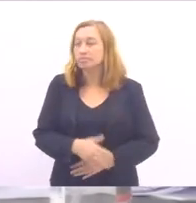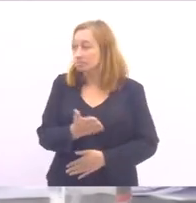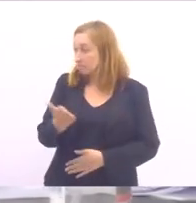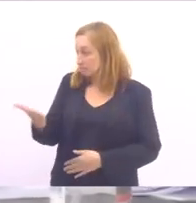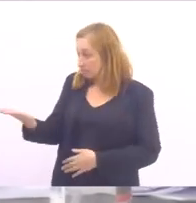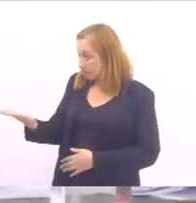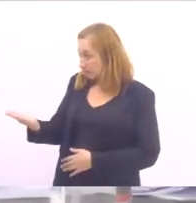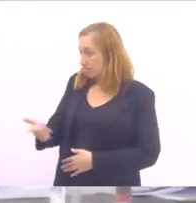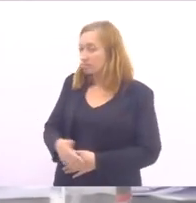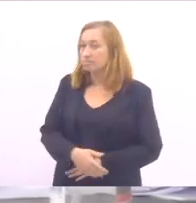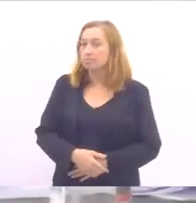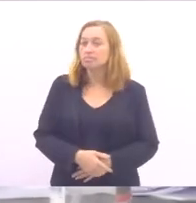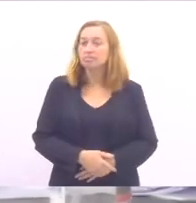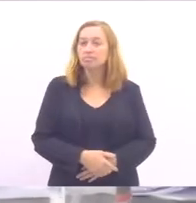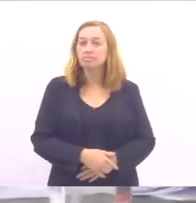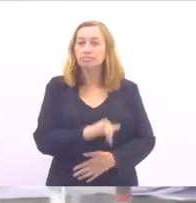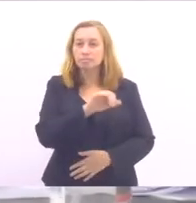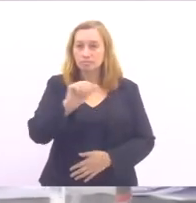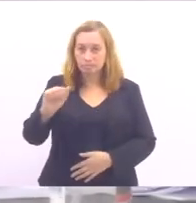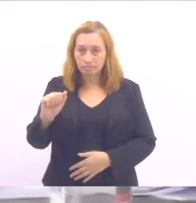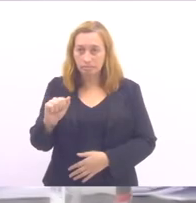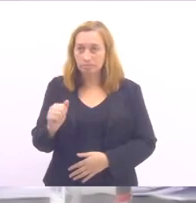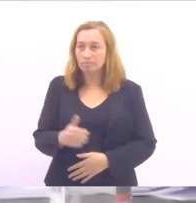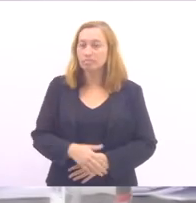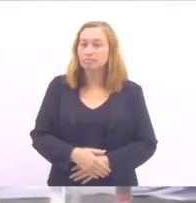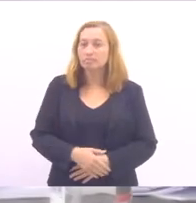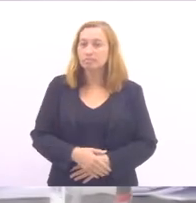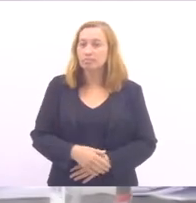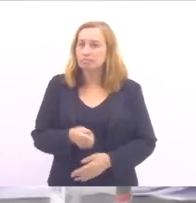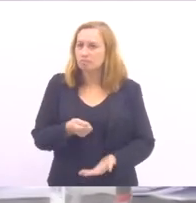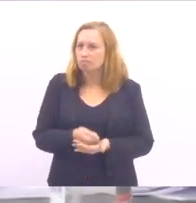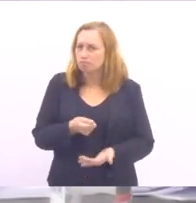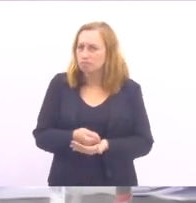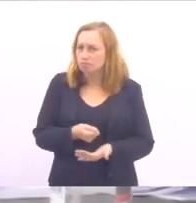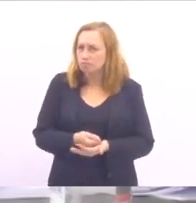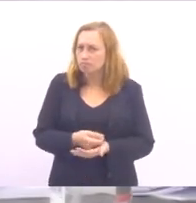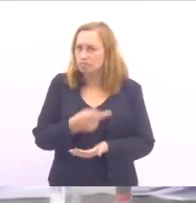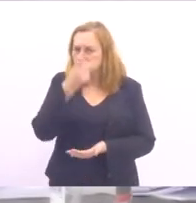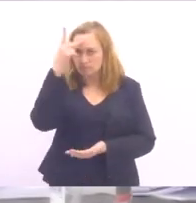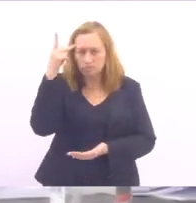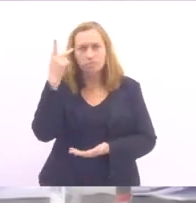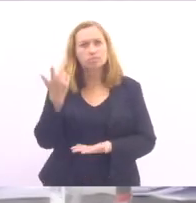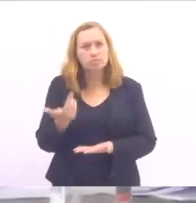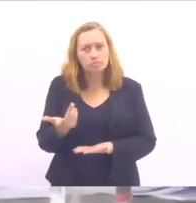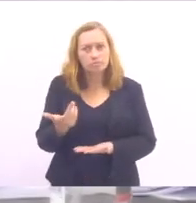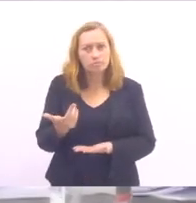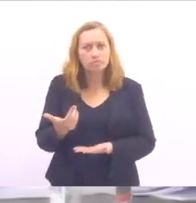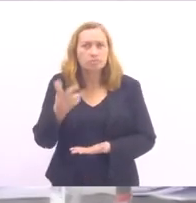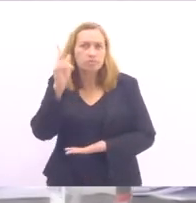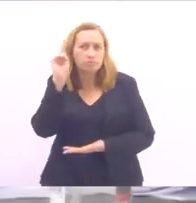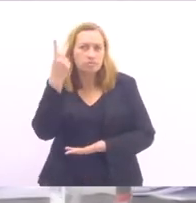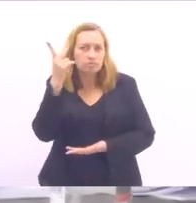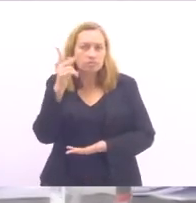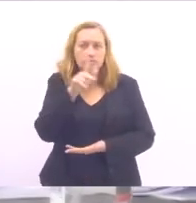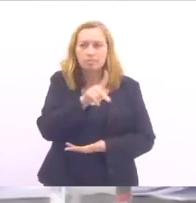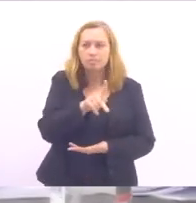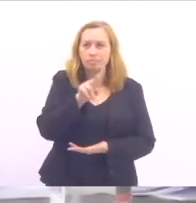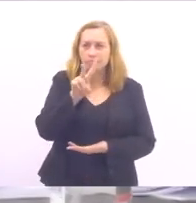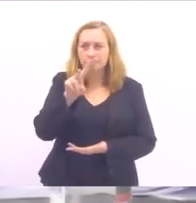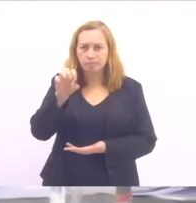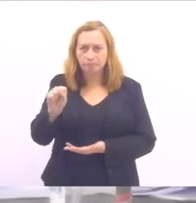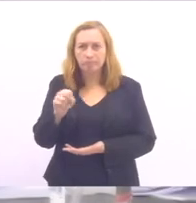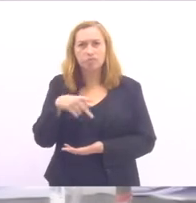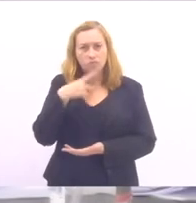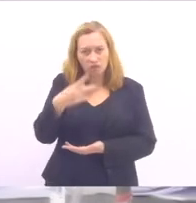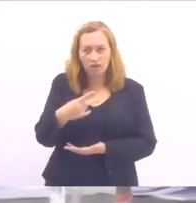estão dando, Inéia, alguma dura para o pessoal que tem que fazer? Olha, essa história dos PEVs, eu vou